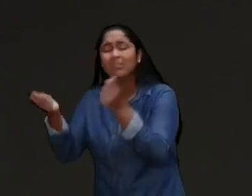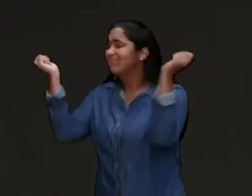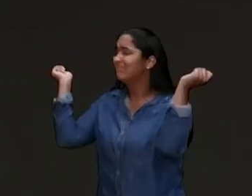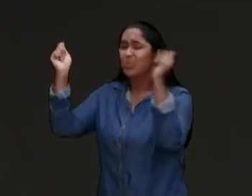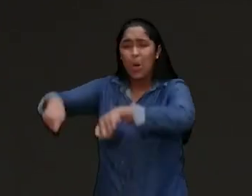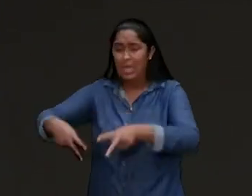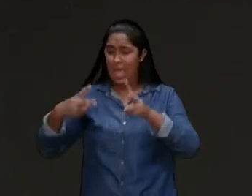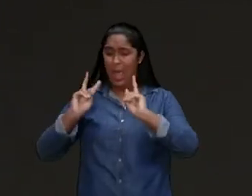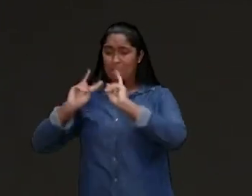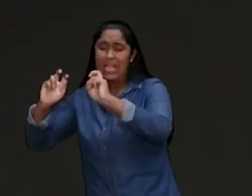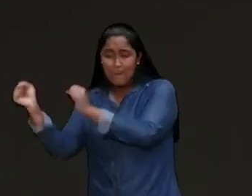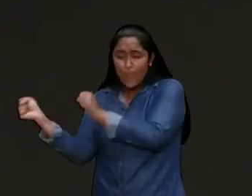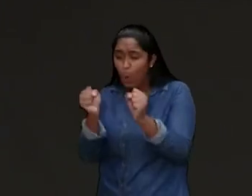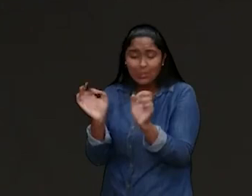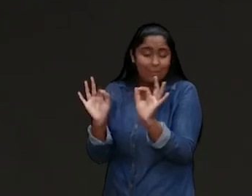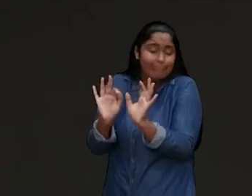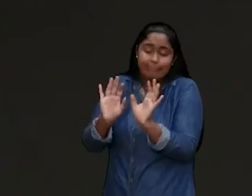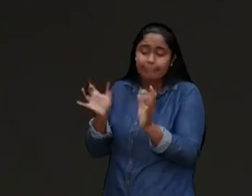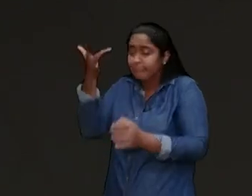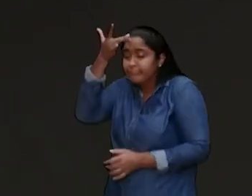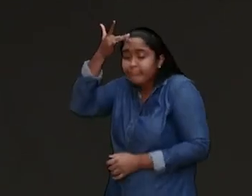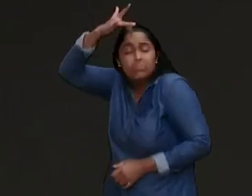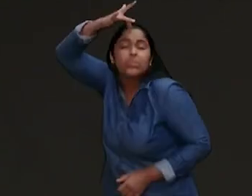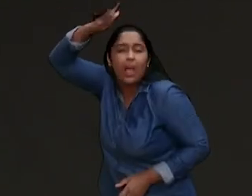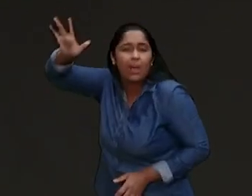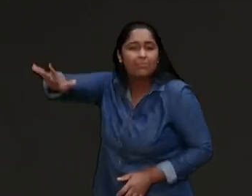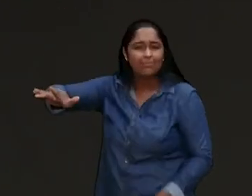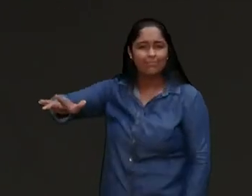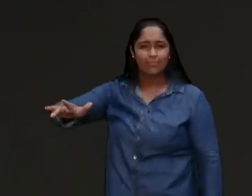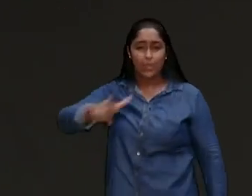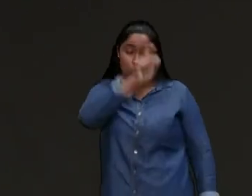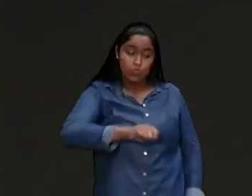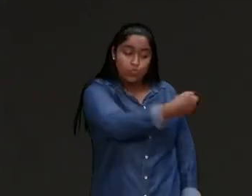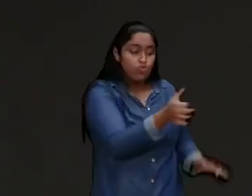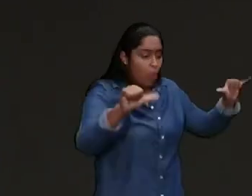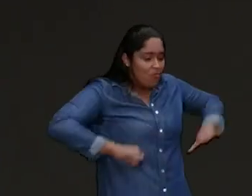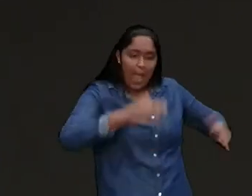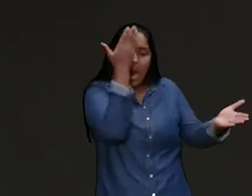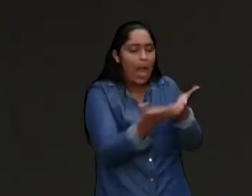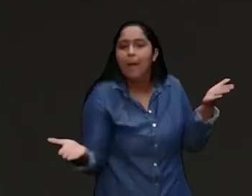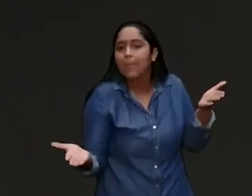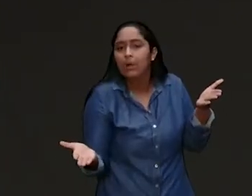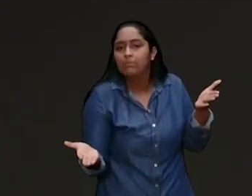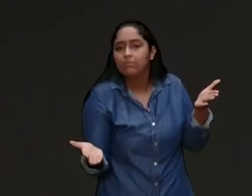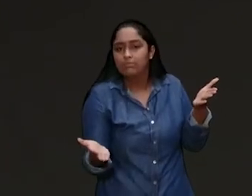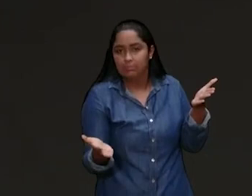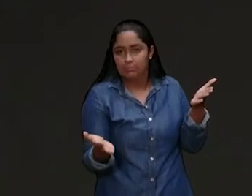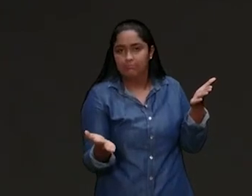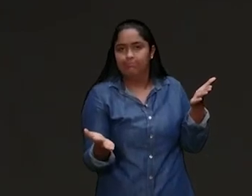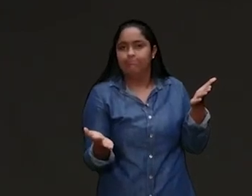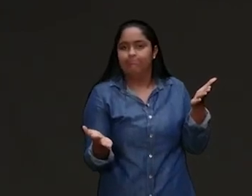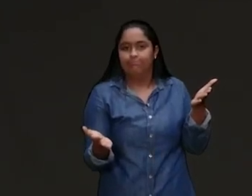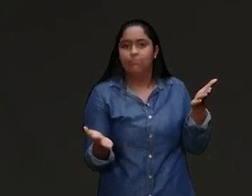agir de Deus vai reclamar que se dane ele essa mulher não vai sofrer mais Vou resolver a coisa agora vem aqui